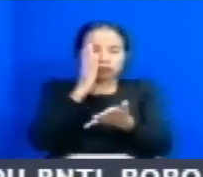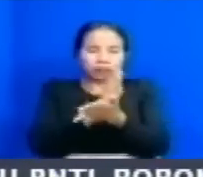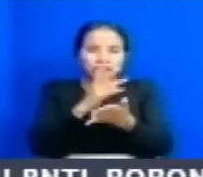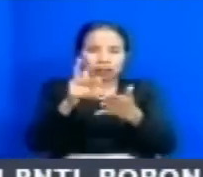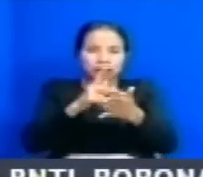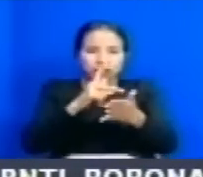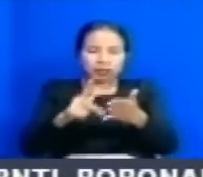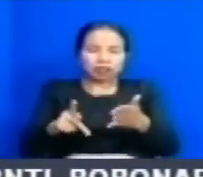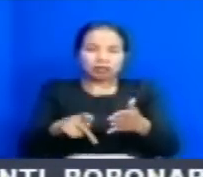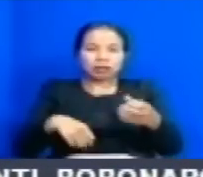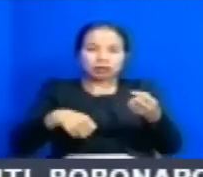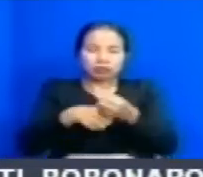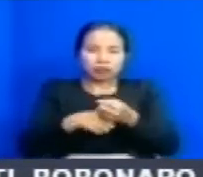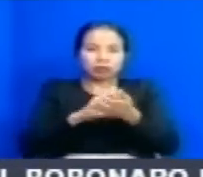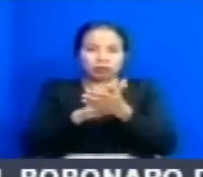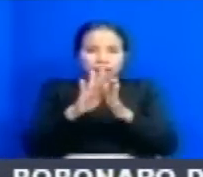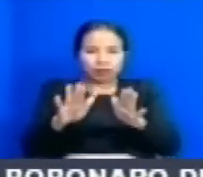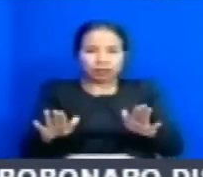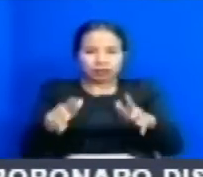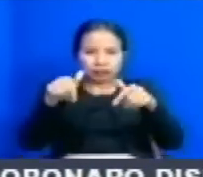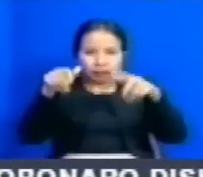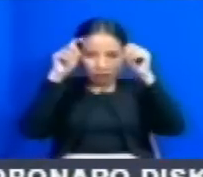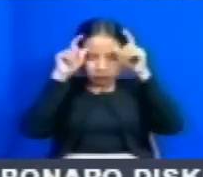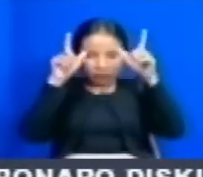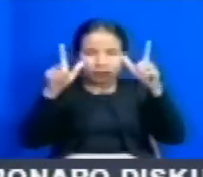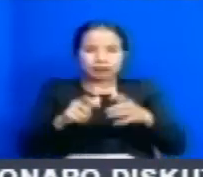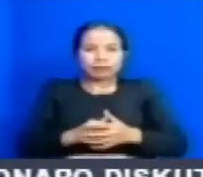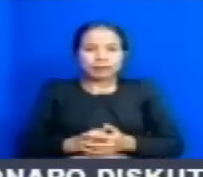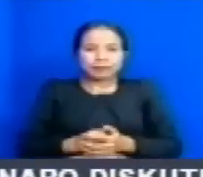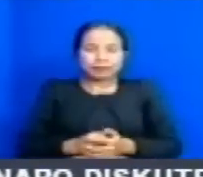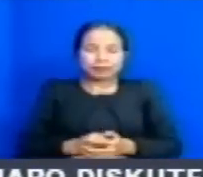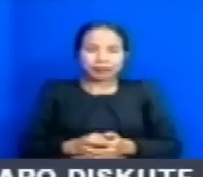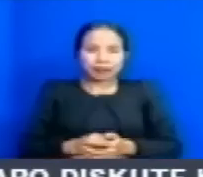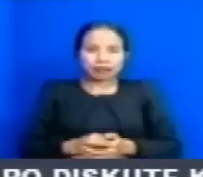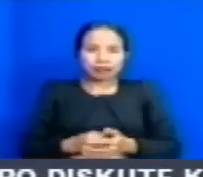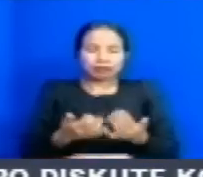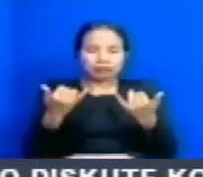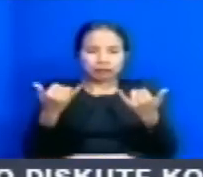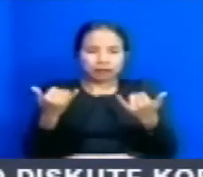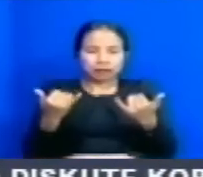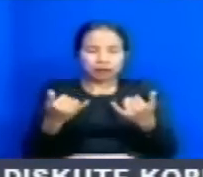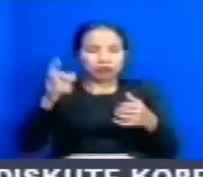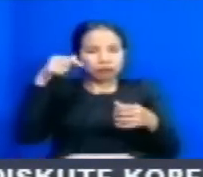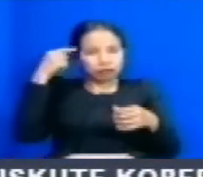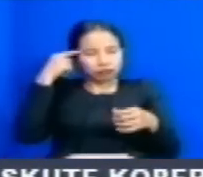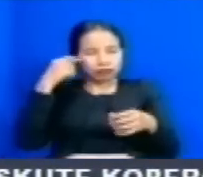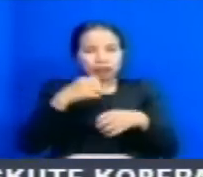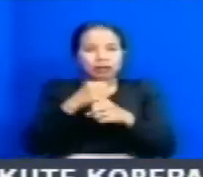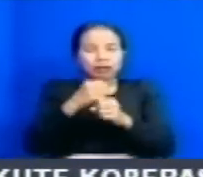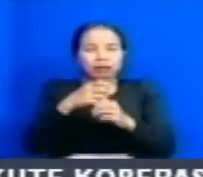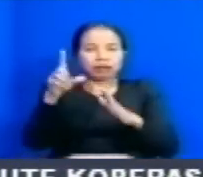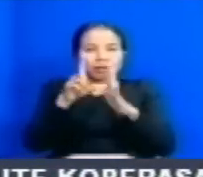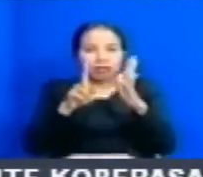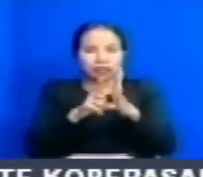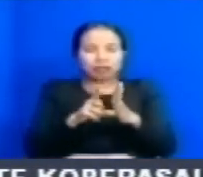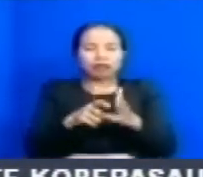criminalidade no contribuiva a paz e estabilidade em Timor-Leste. Entretanto, foi na Lesnei, o governo assai uma diretiva ida